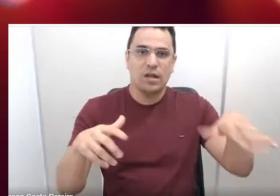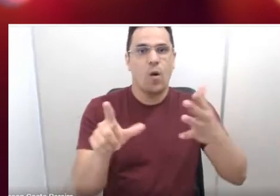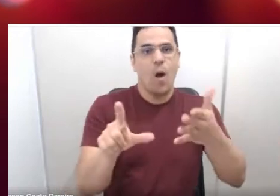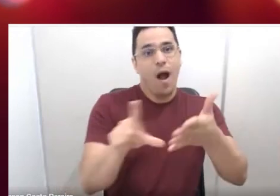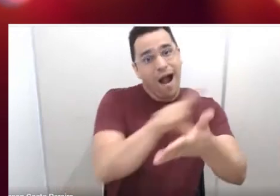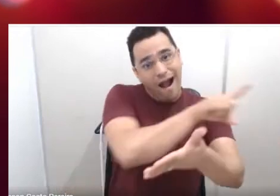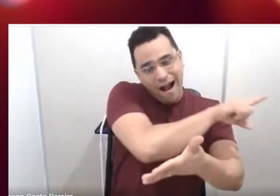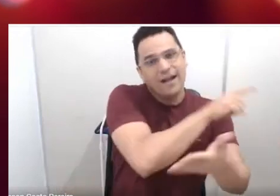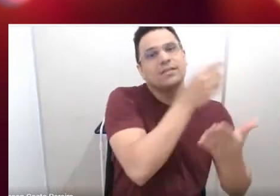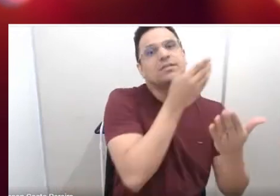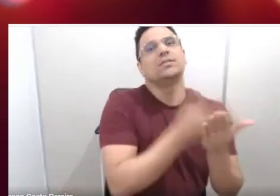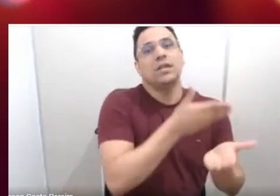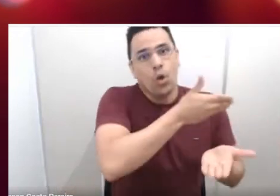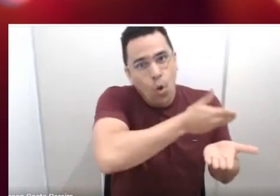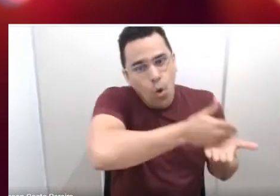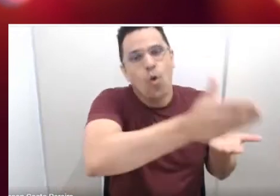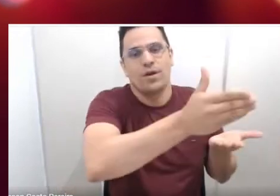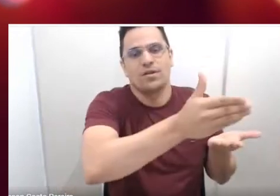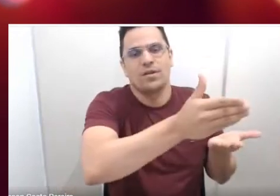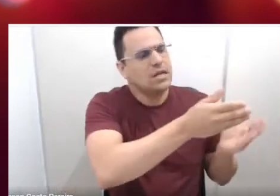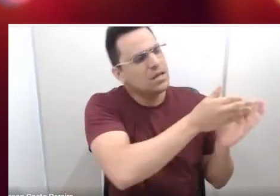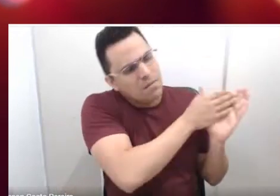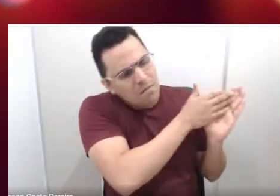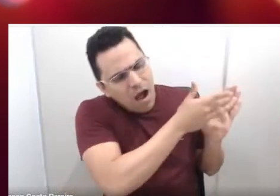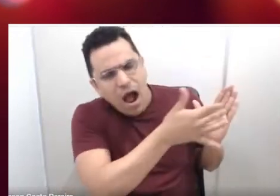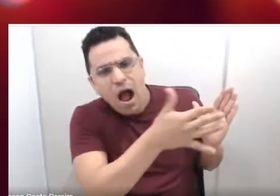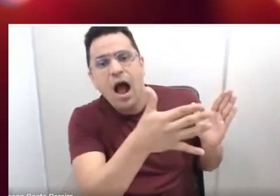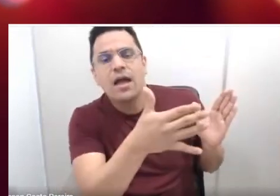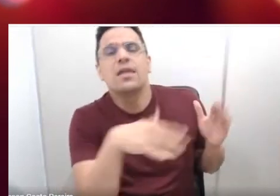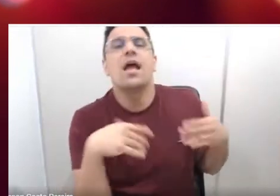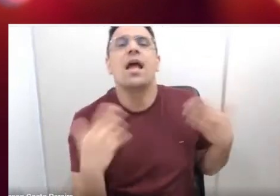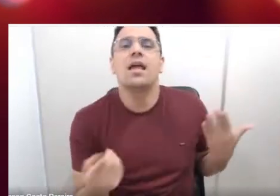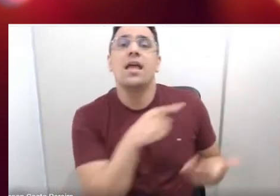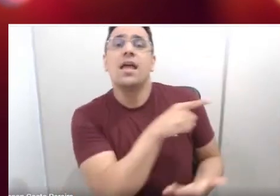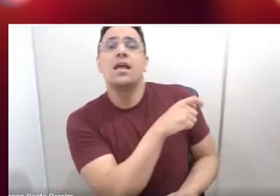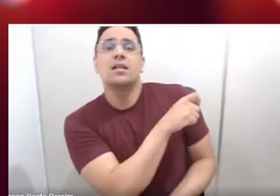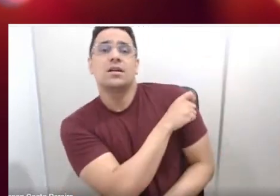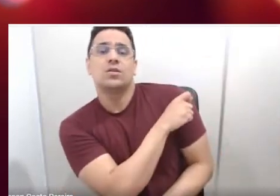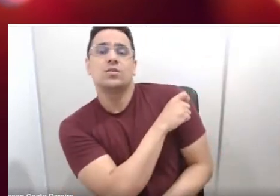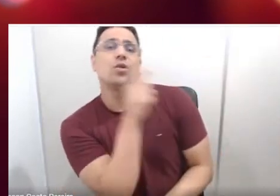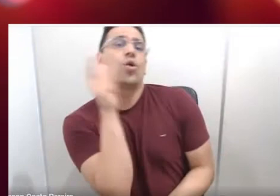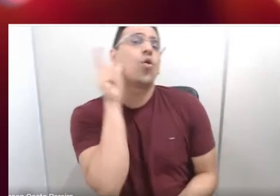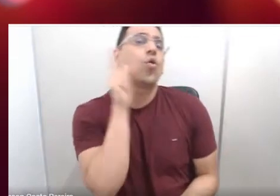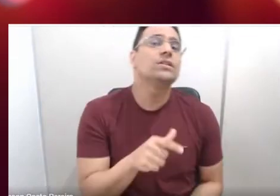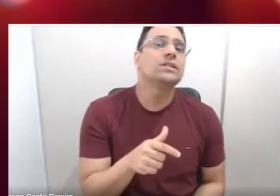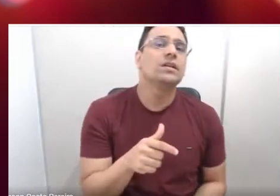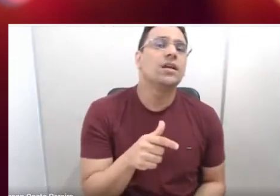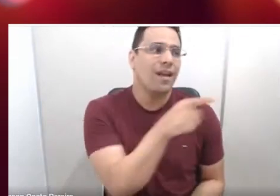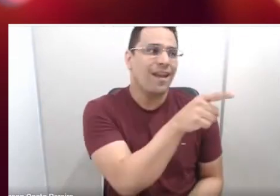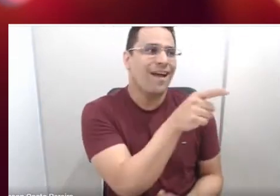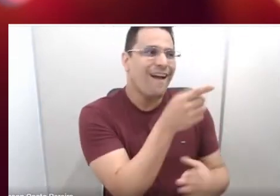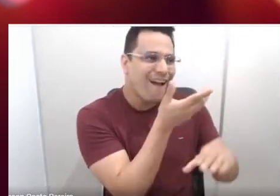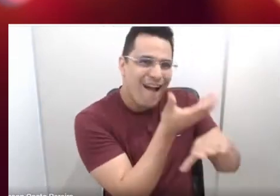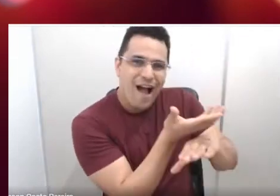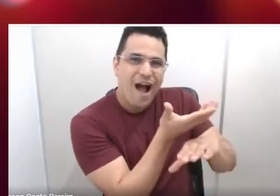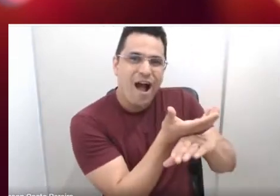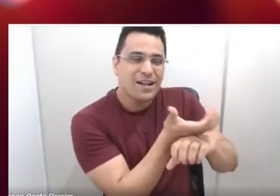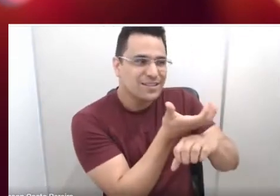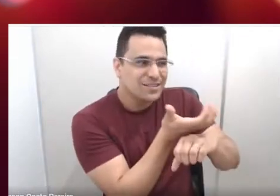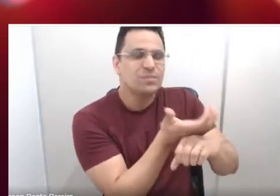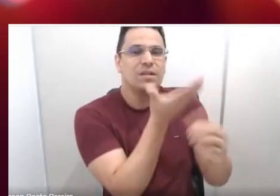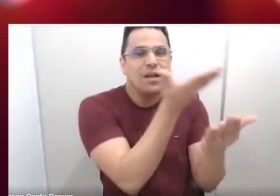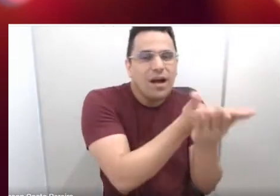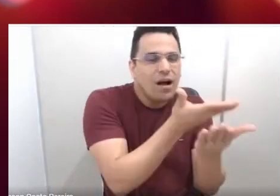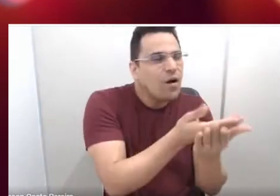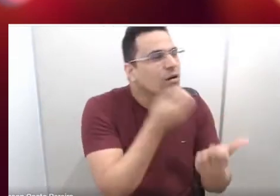aí, ao longo desses meses que a gente já tinha ensino remoto, como é que esses estudantes conseguiam assistir às aulas? Isso é algo que a gente precisa estudar,